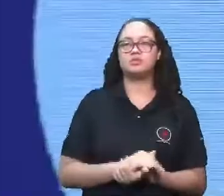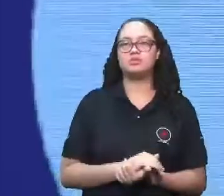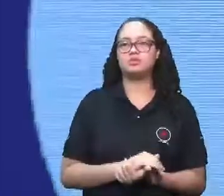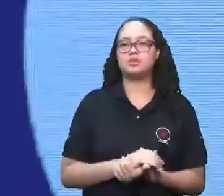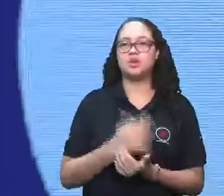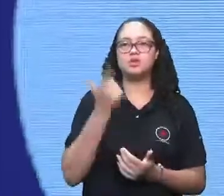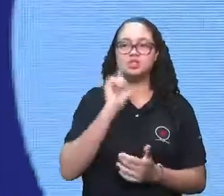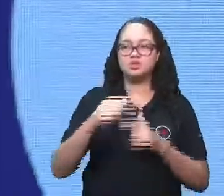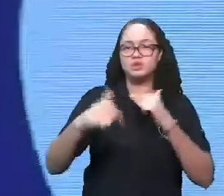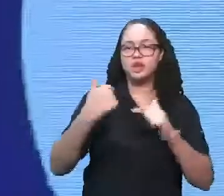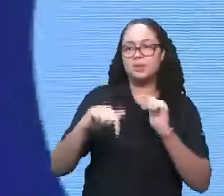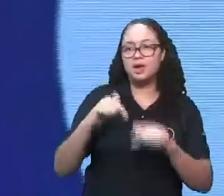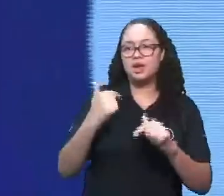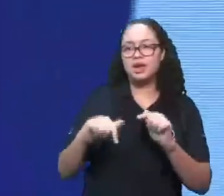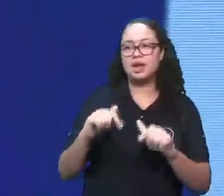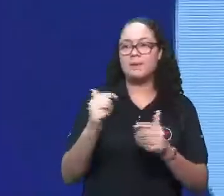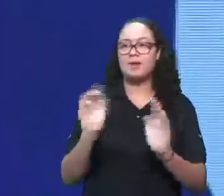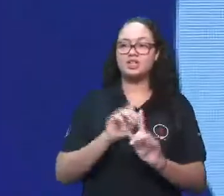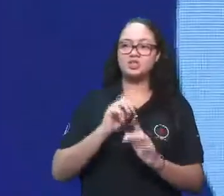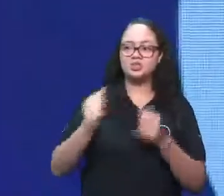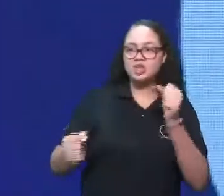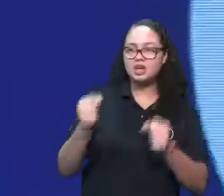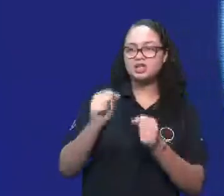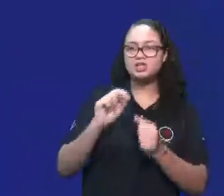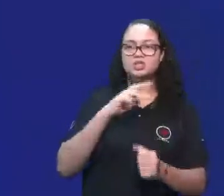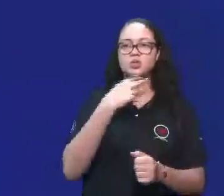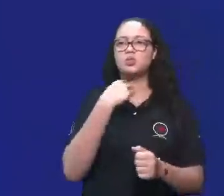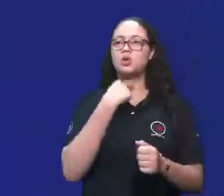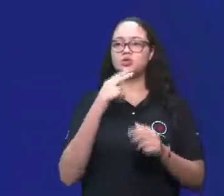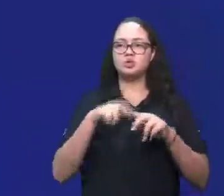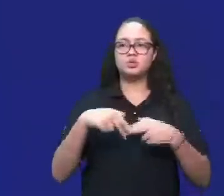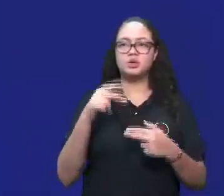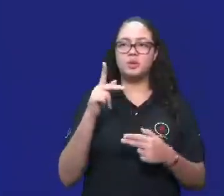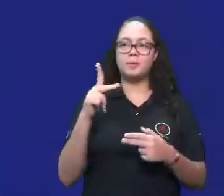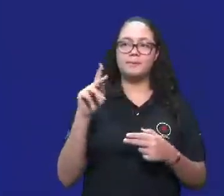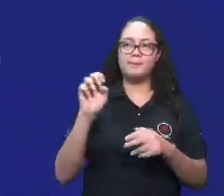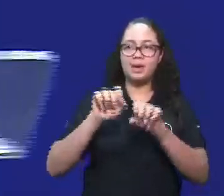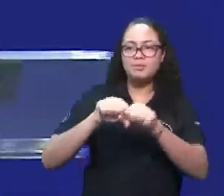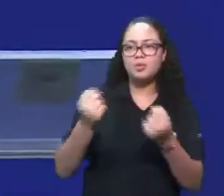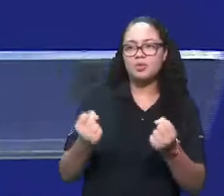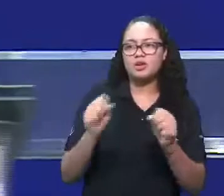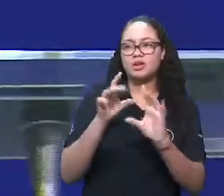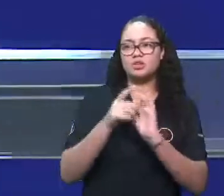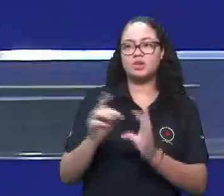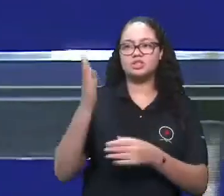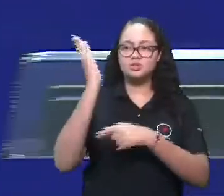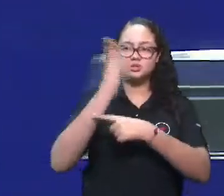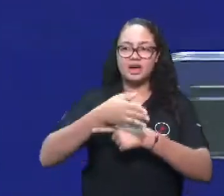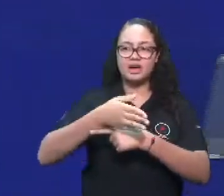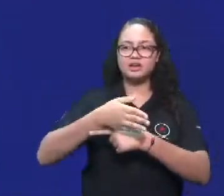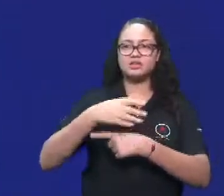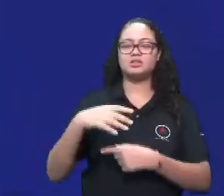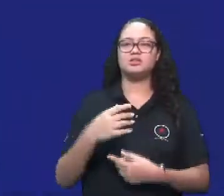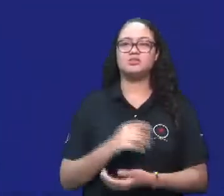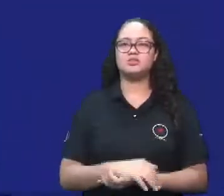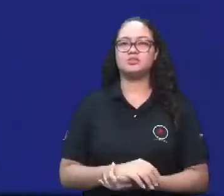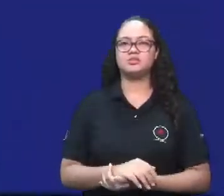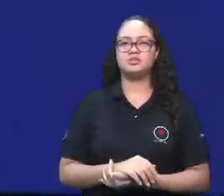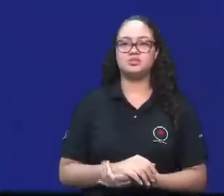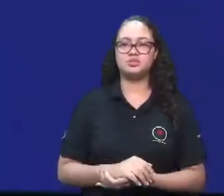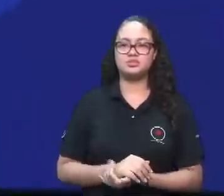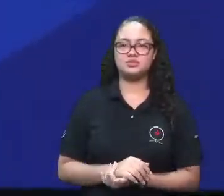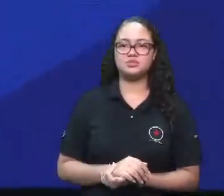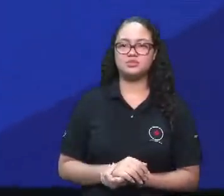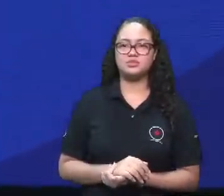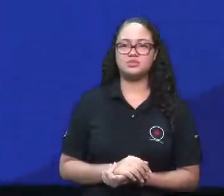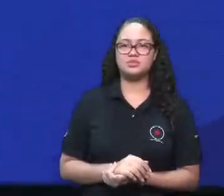trabalhar, mas não dá para dirigir ainda por causa do pé. Você autoriza o táxi? Ele escreveu assim, assuma a